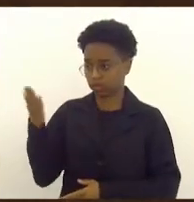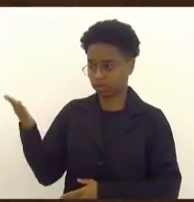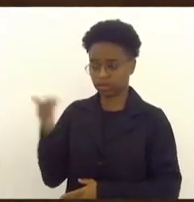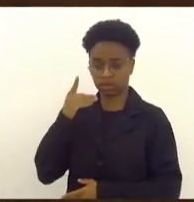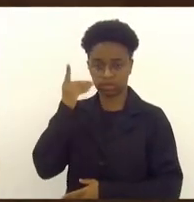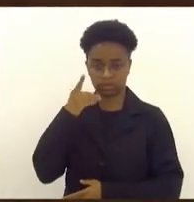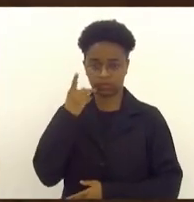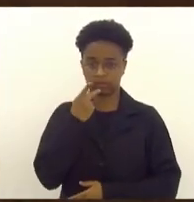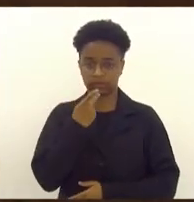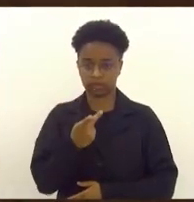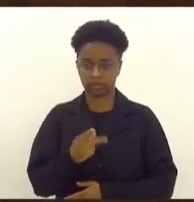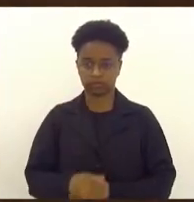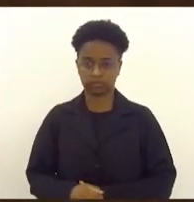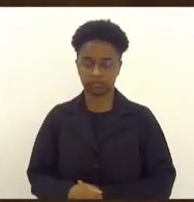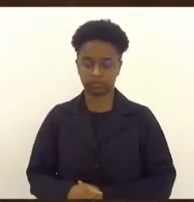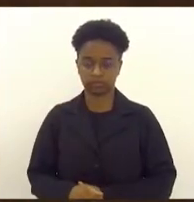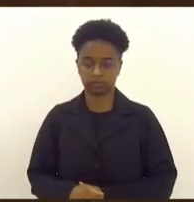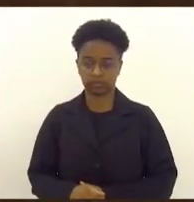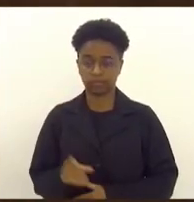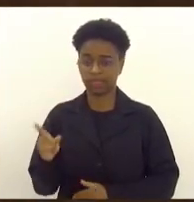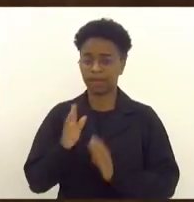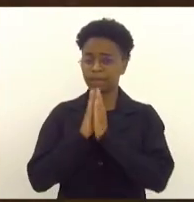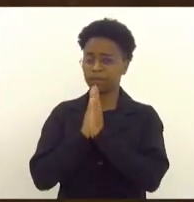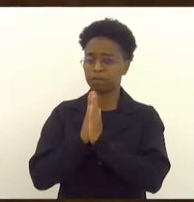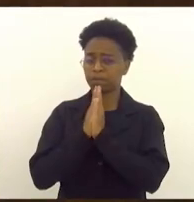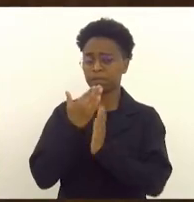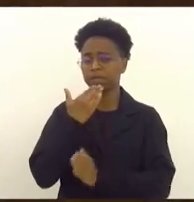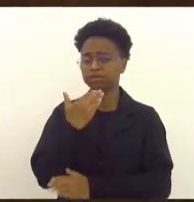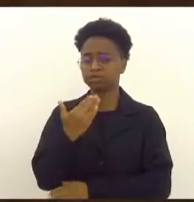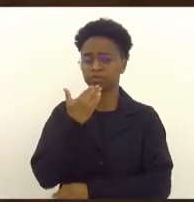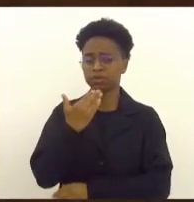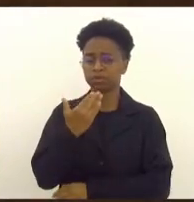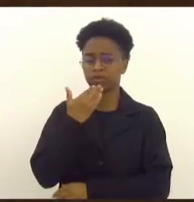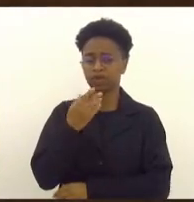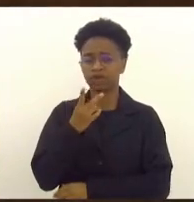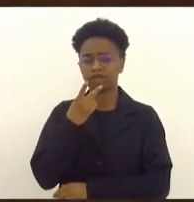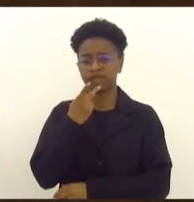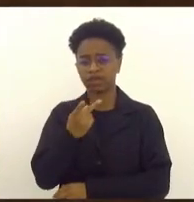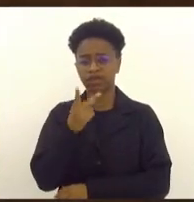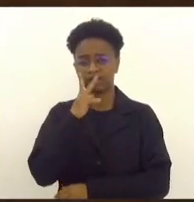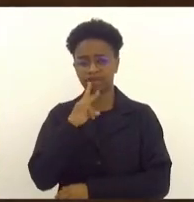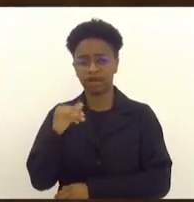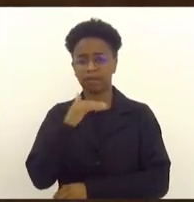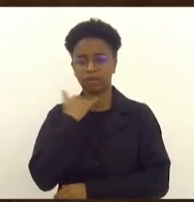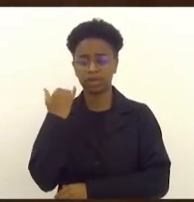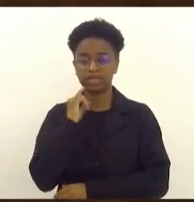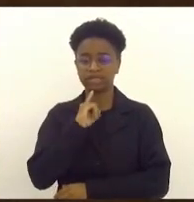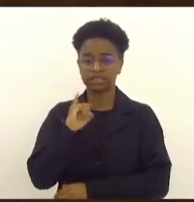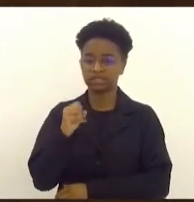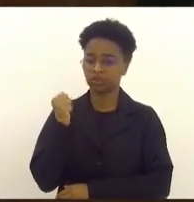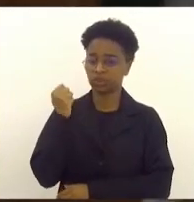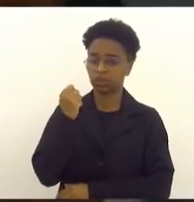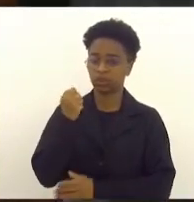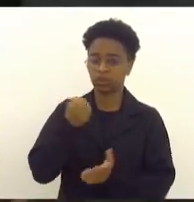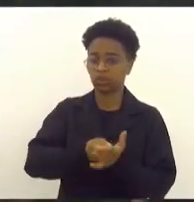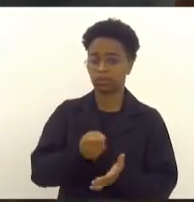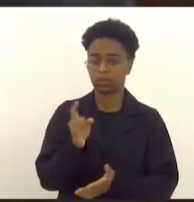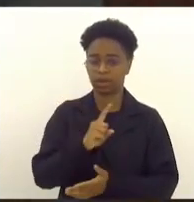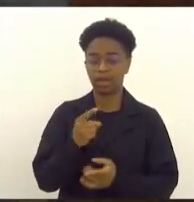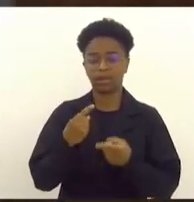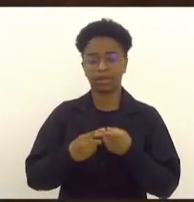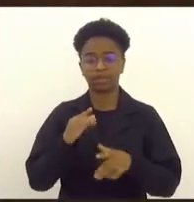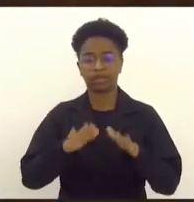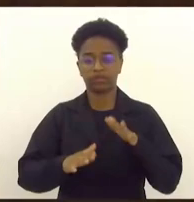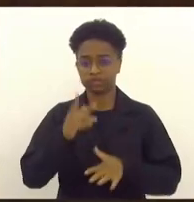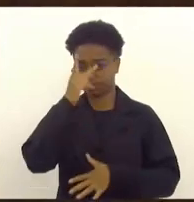Anderson Moraes suplicante pedindo Clemência dizendo que vai morrer se ele não pagar ele deve ter pego o